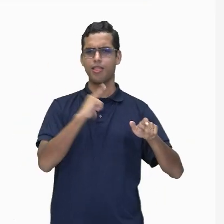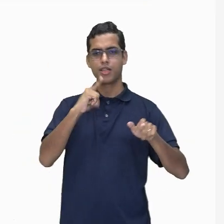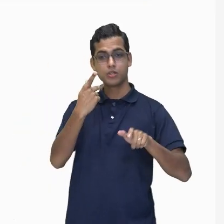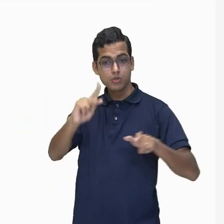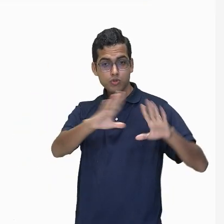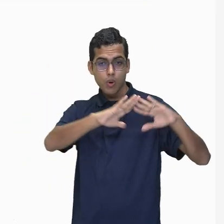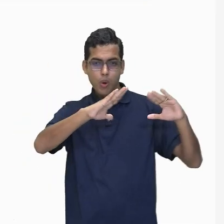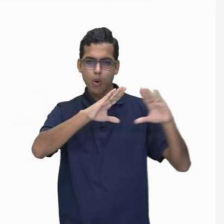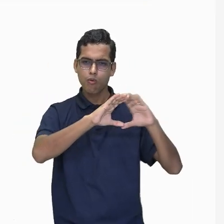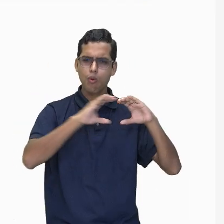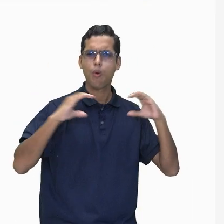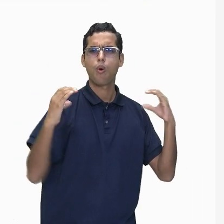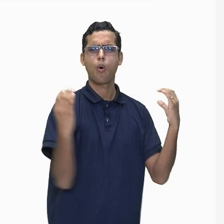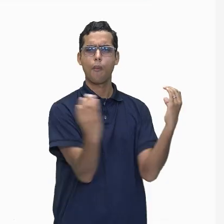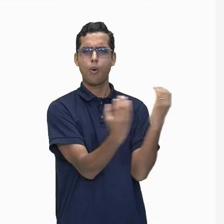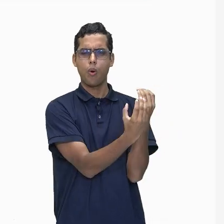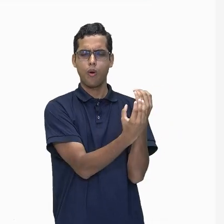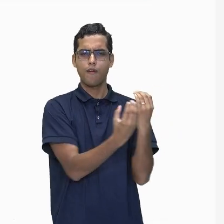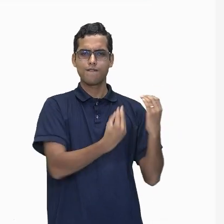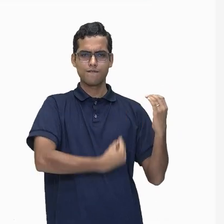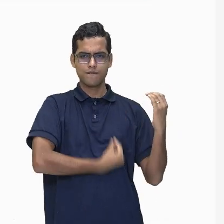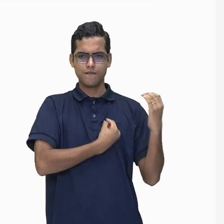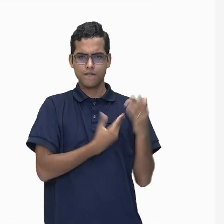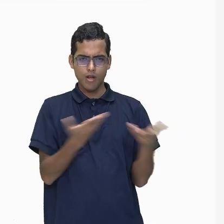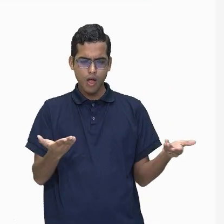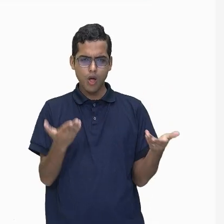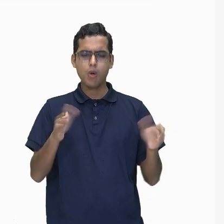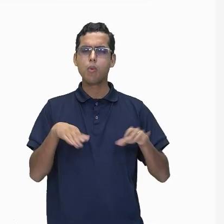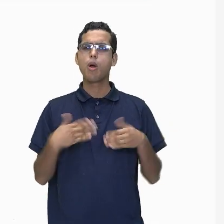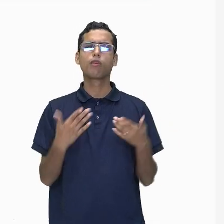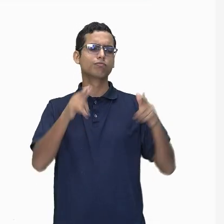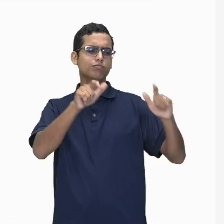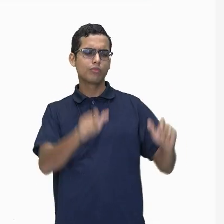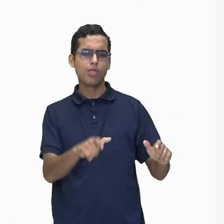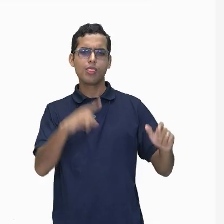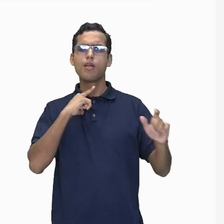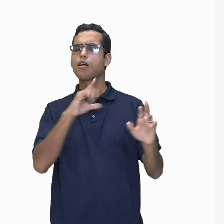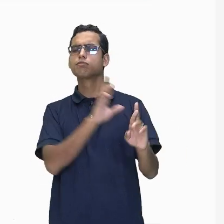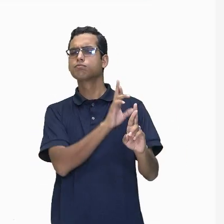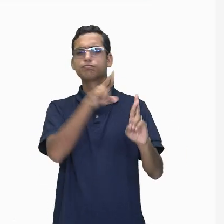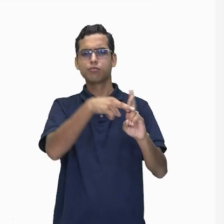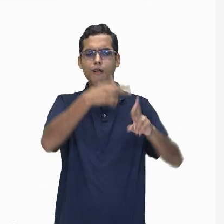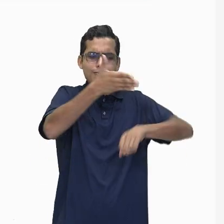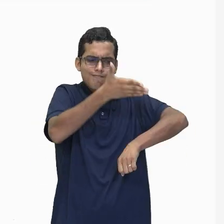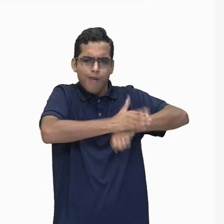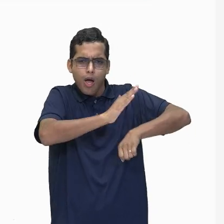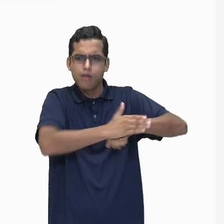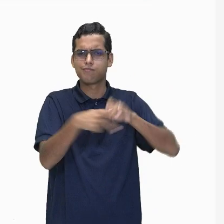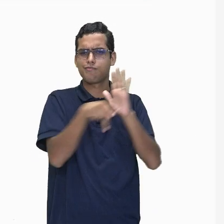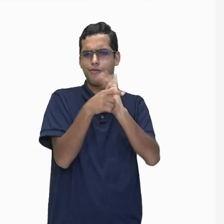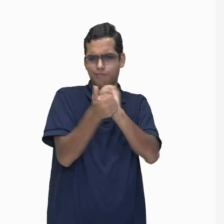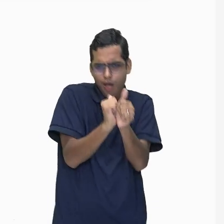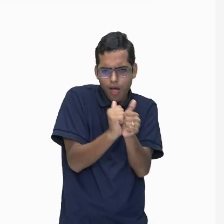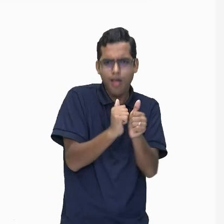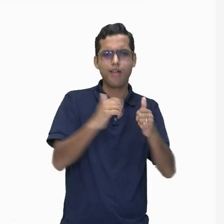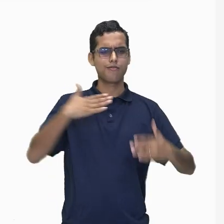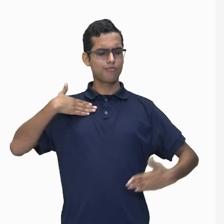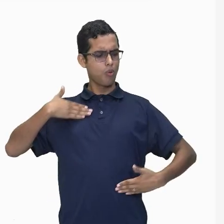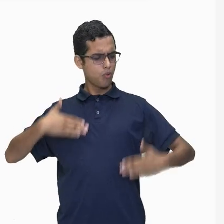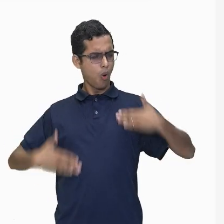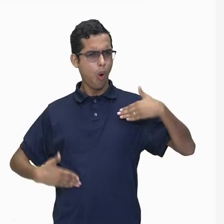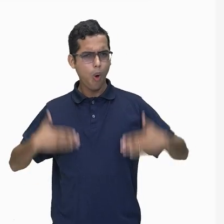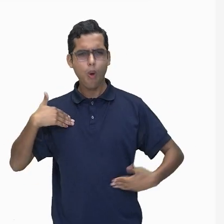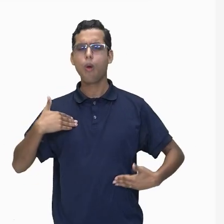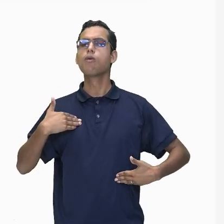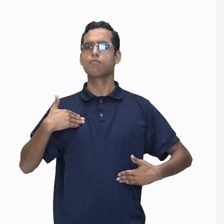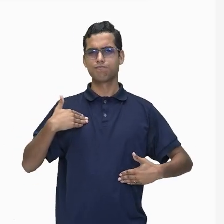aí onde vocês vivem que remete a essa questão da prática do esporte, do lazer e